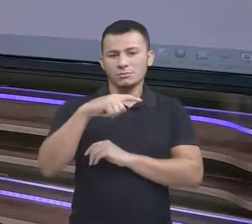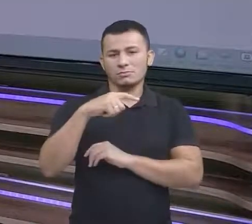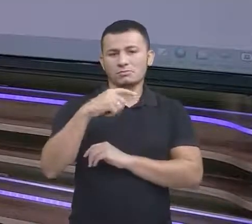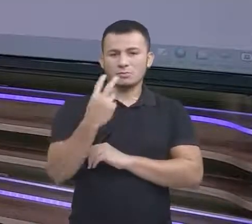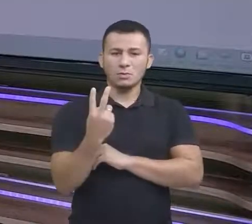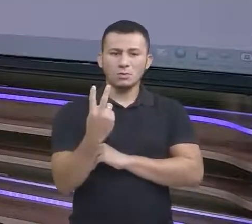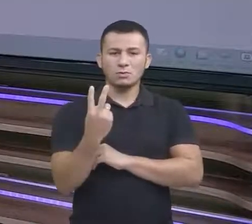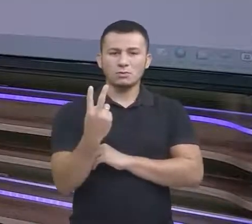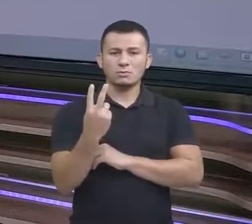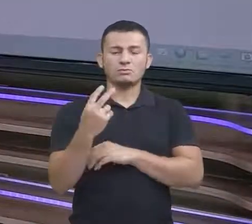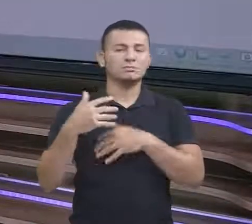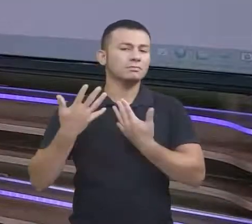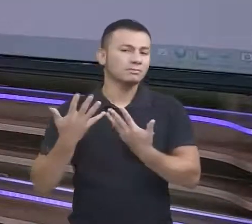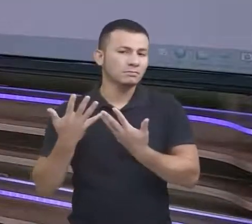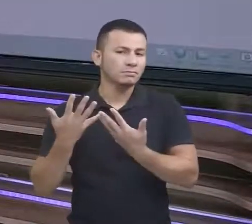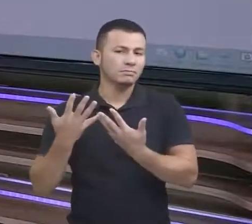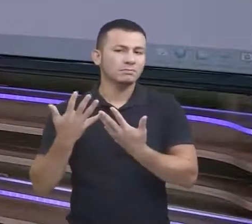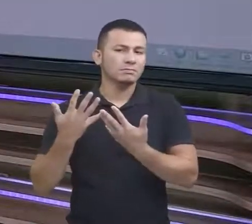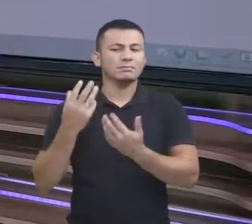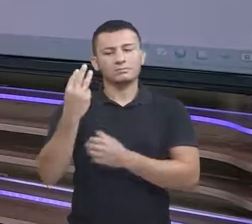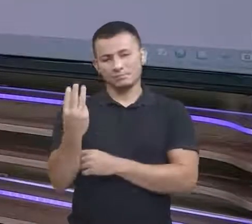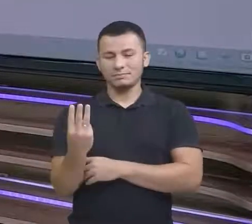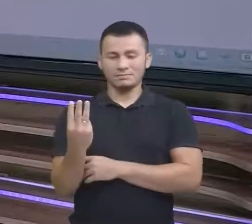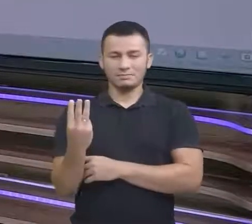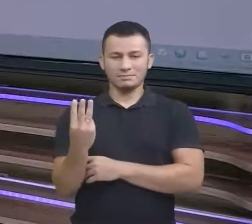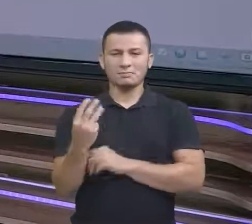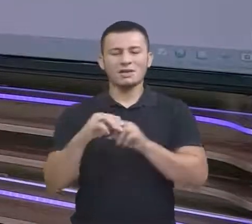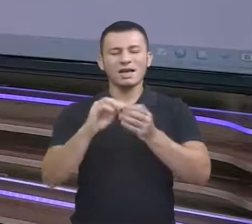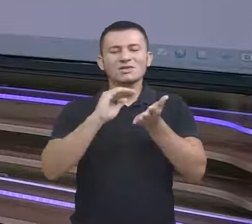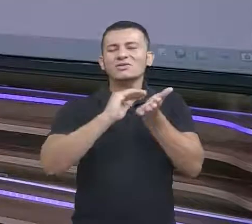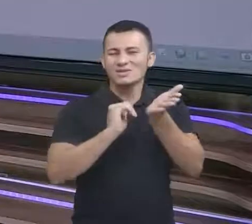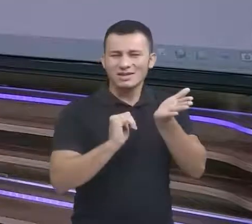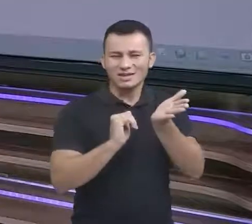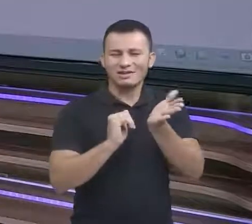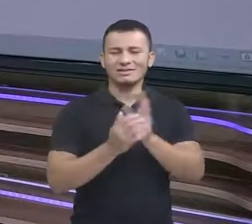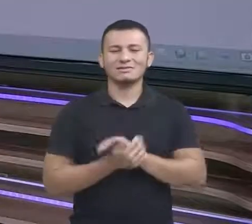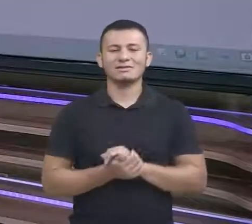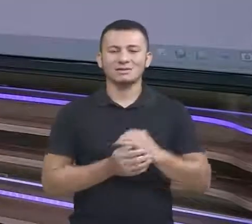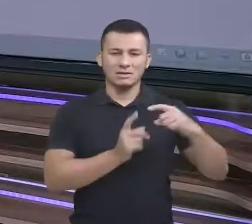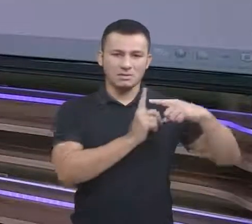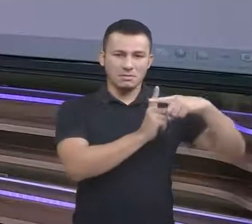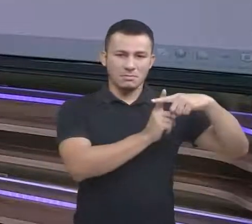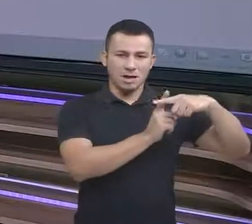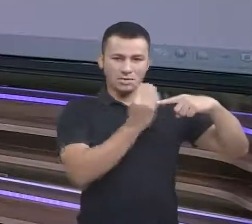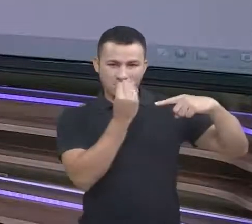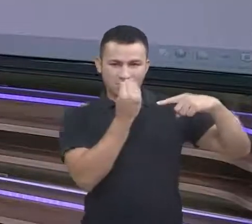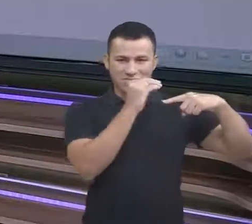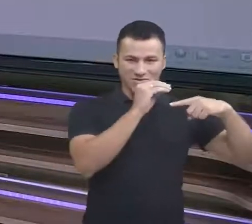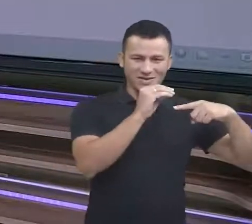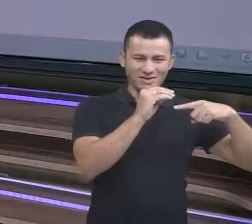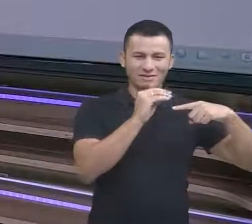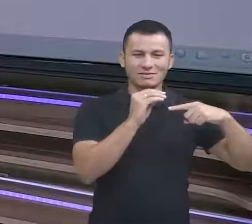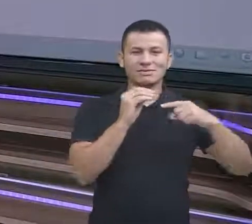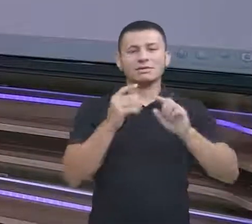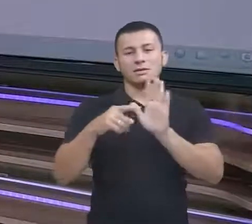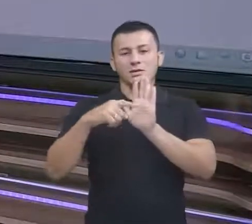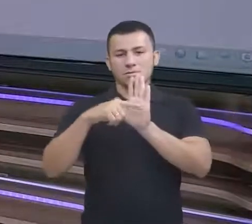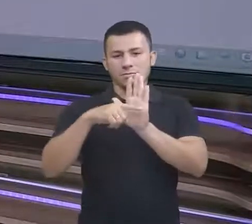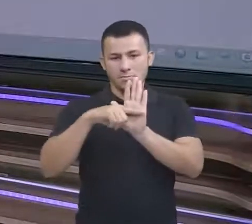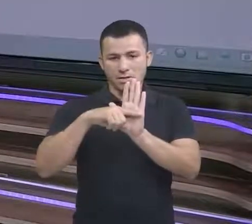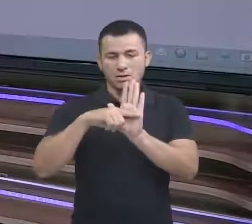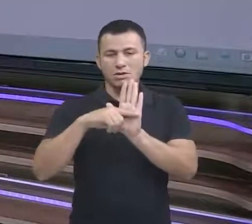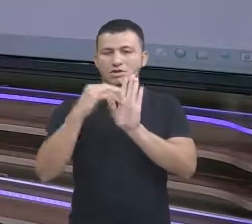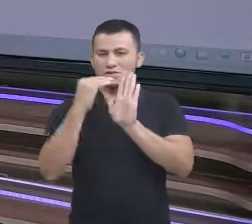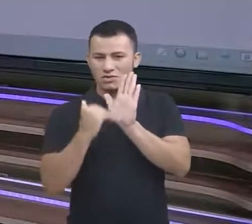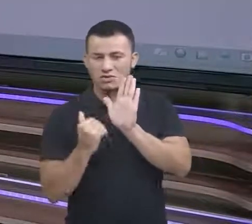eu fico com três é demais é o coloco de menos eu tiro e um